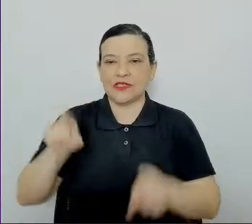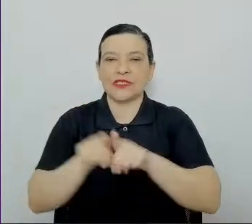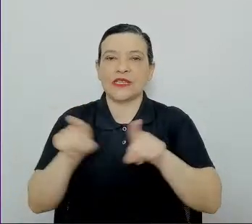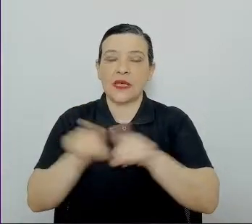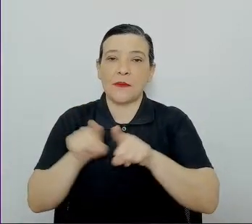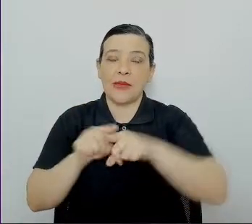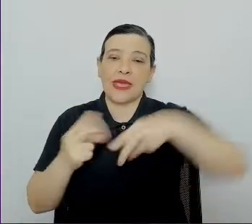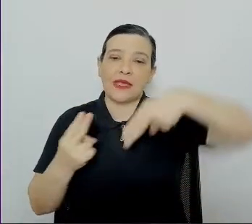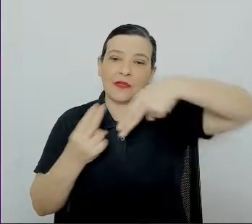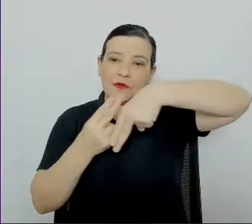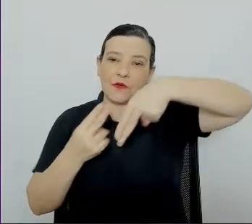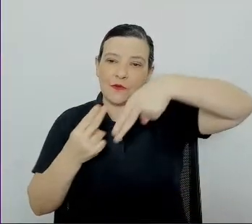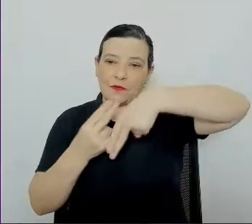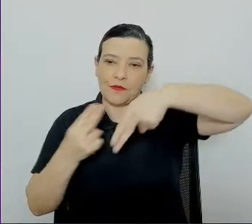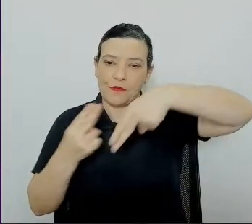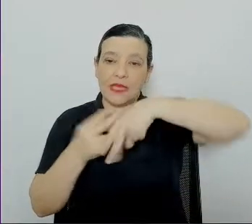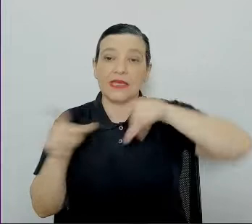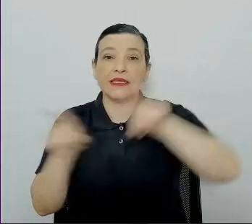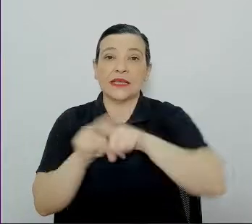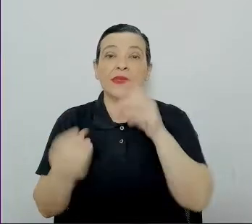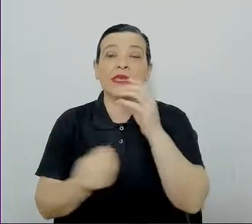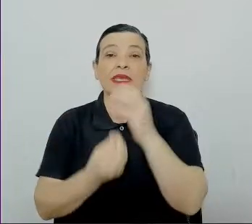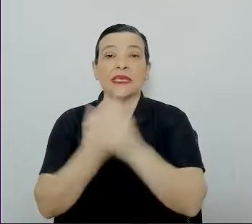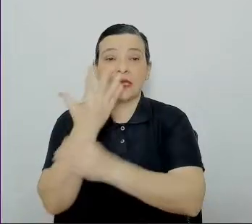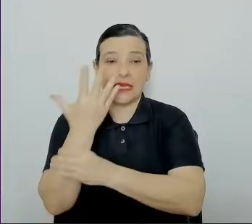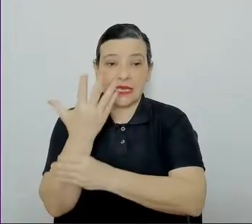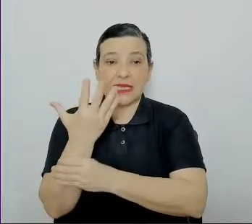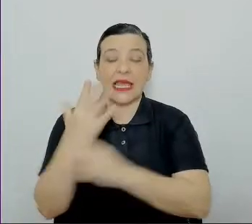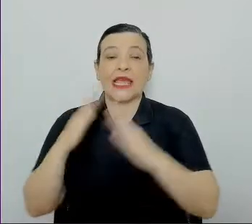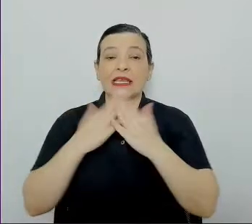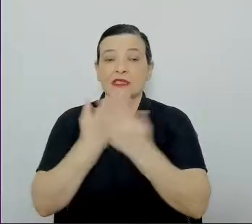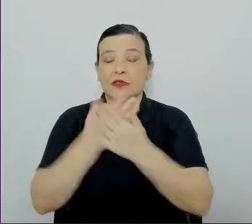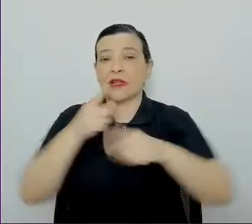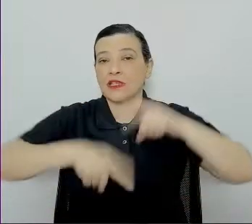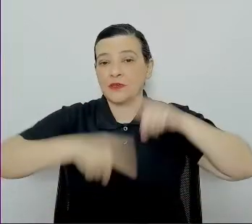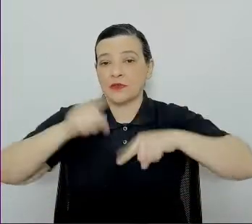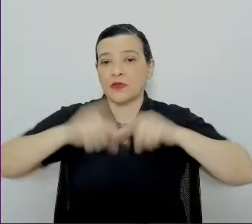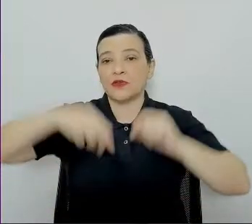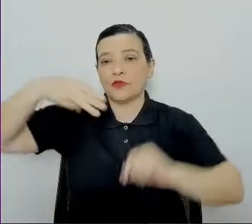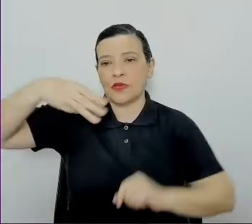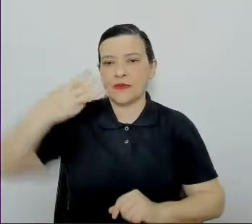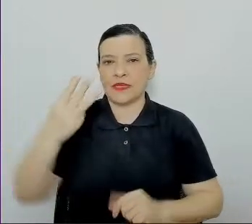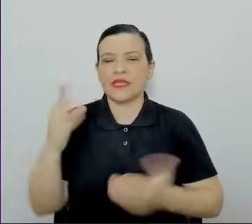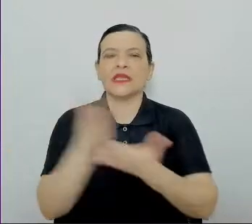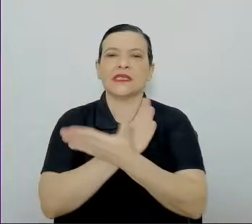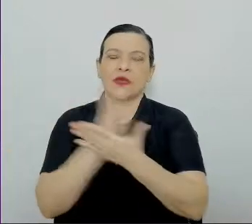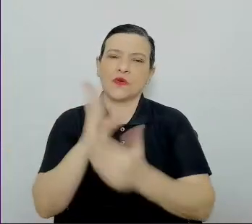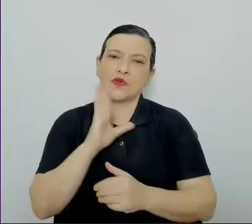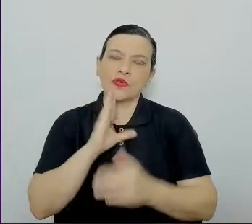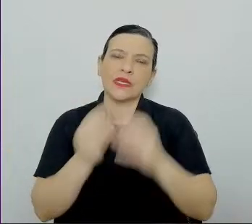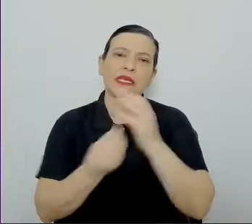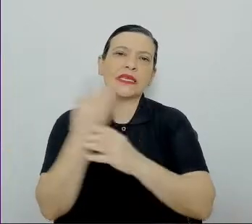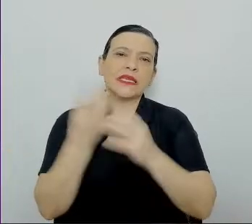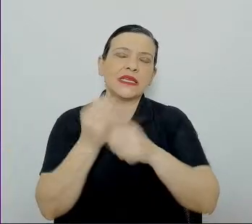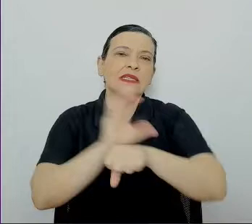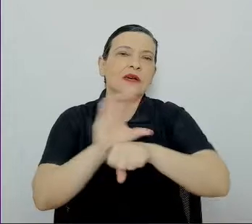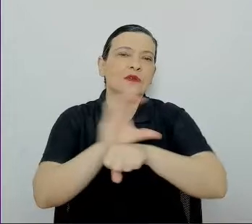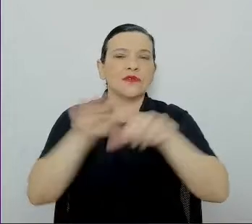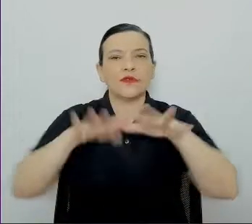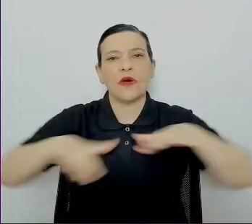acabei fundando a escola de produtos chamada PM3, alguns de vocês devem conhecer, e ele está sempre criando cursos para a área de gestão de